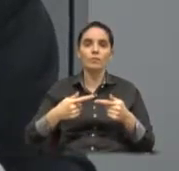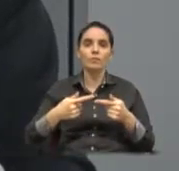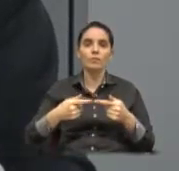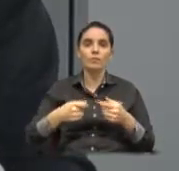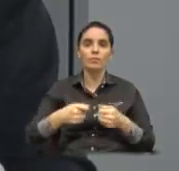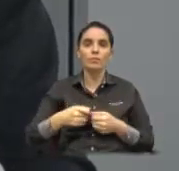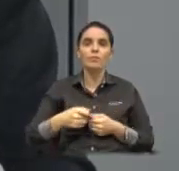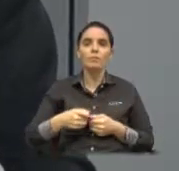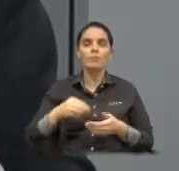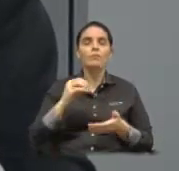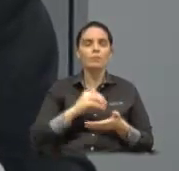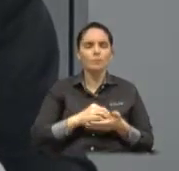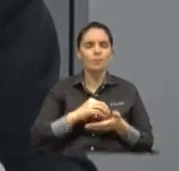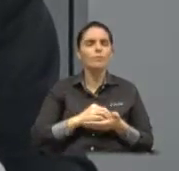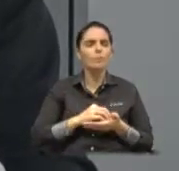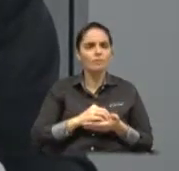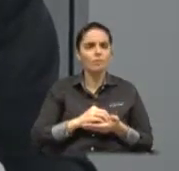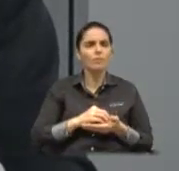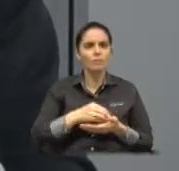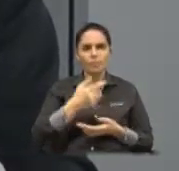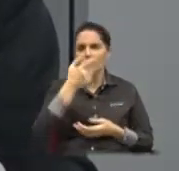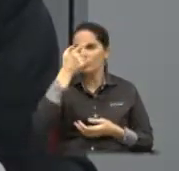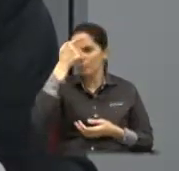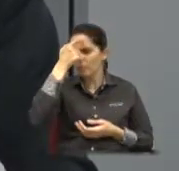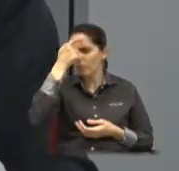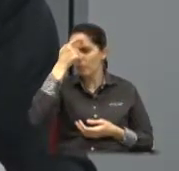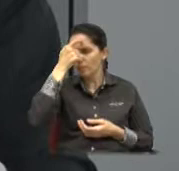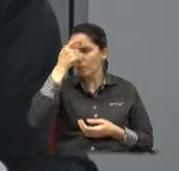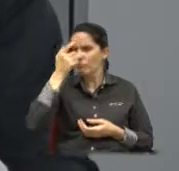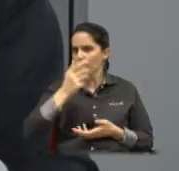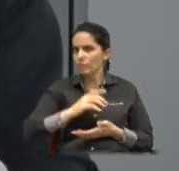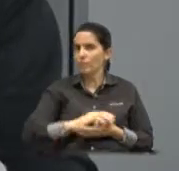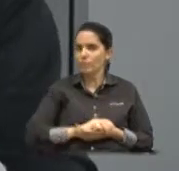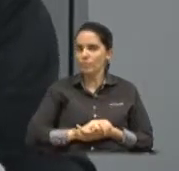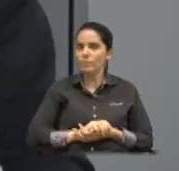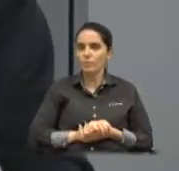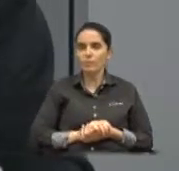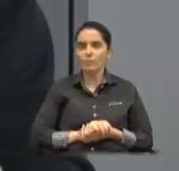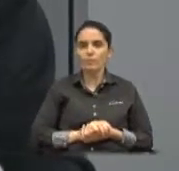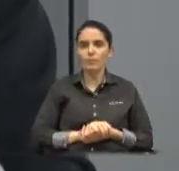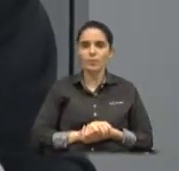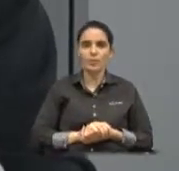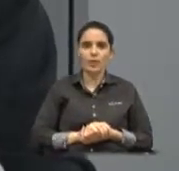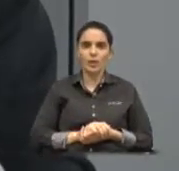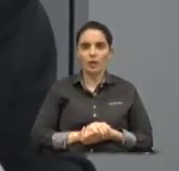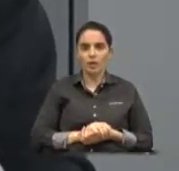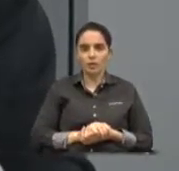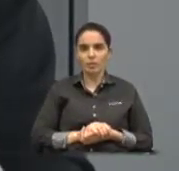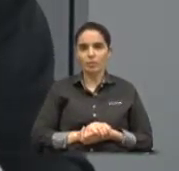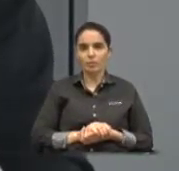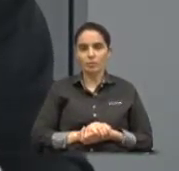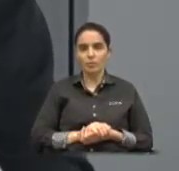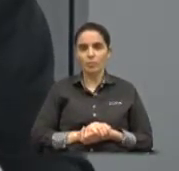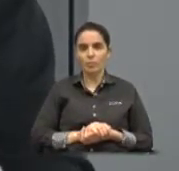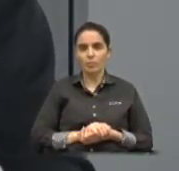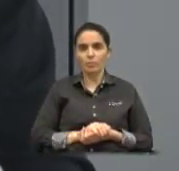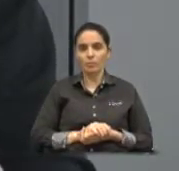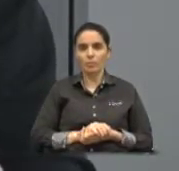pouco de consciência, um pouco de consideração, né, para com essas pessoas aqui do andar de baixo.